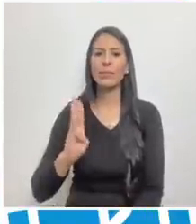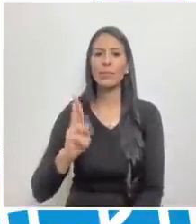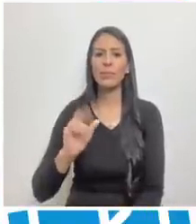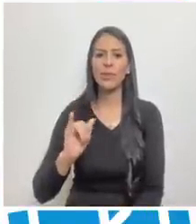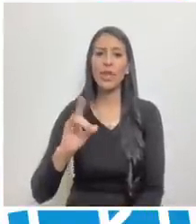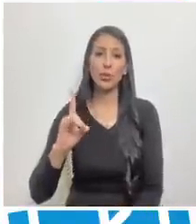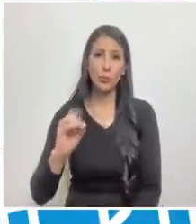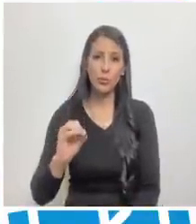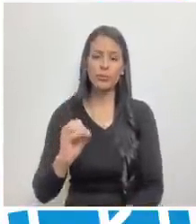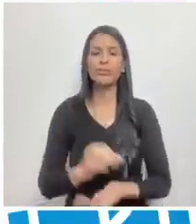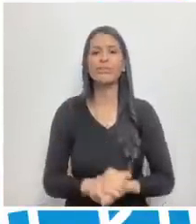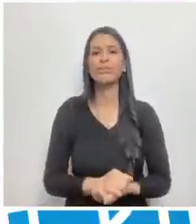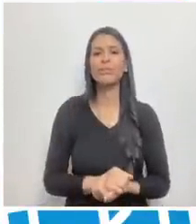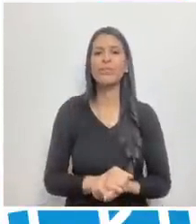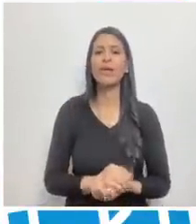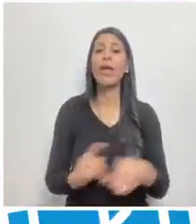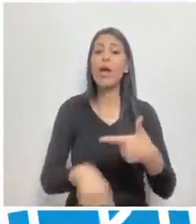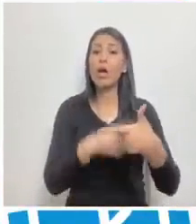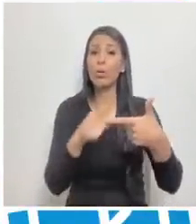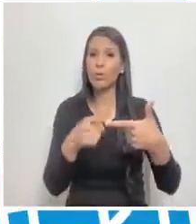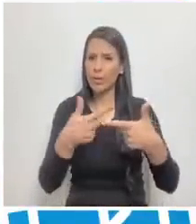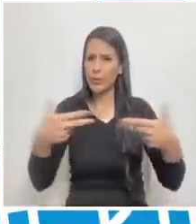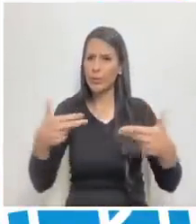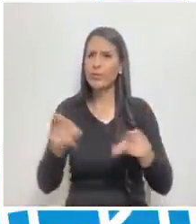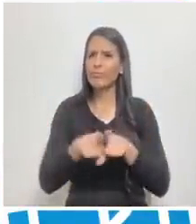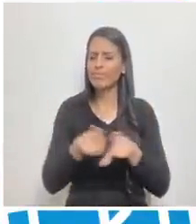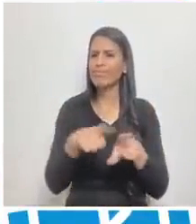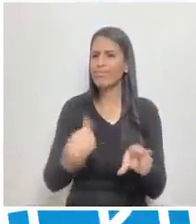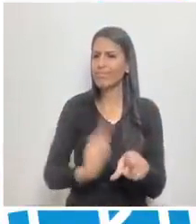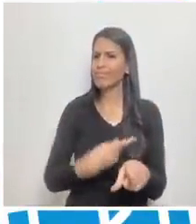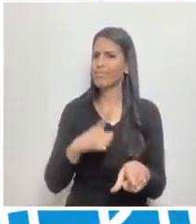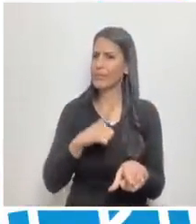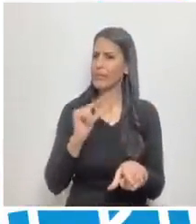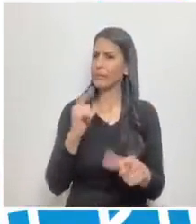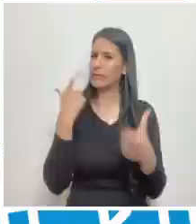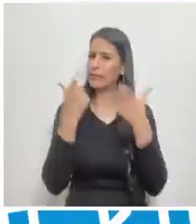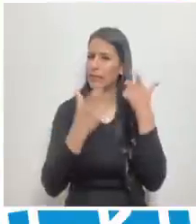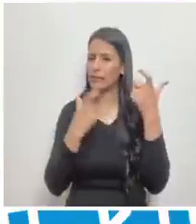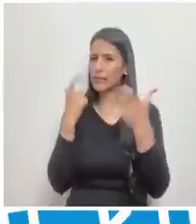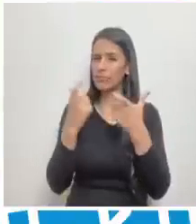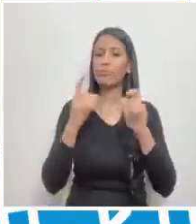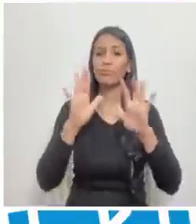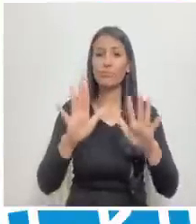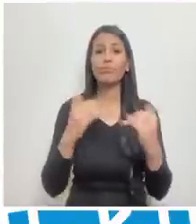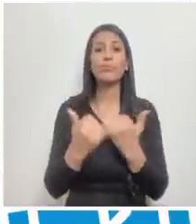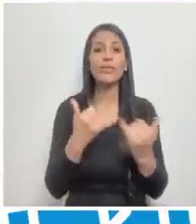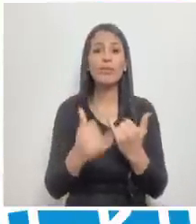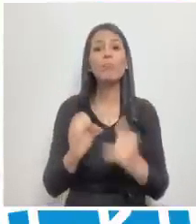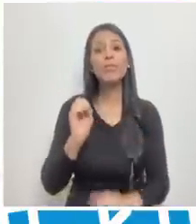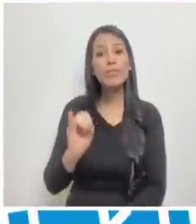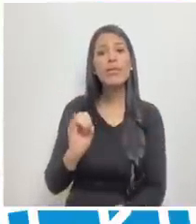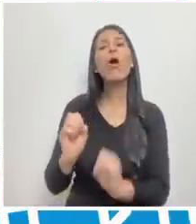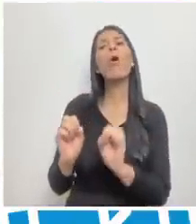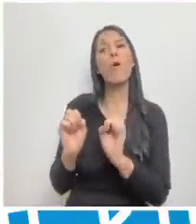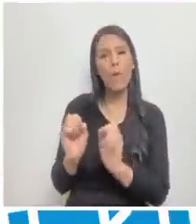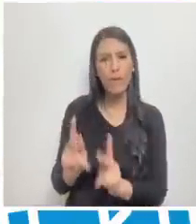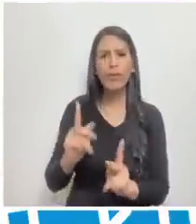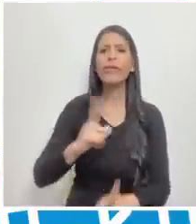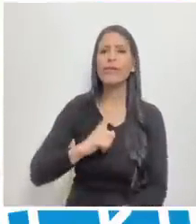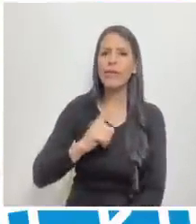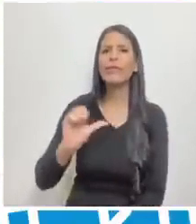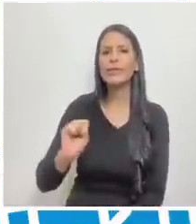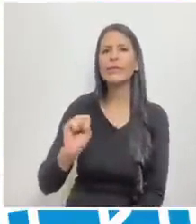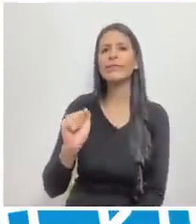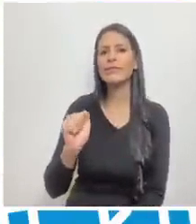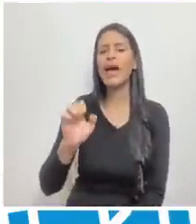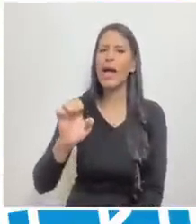de ponto de preocupação, é se vamos ter um SAEB, a forma de divulgação desse resultado, que